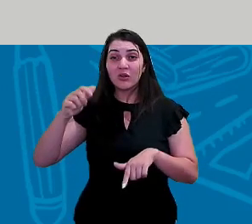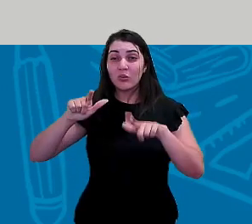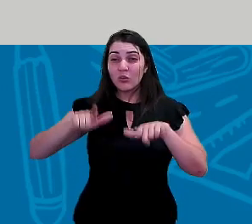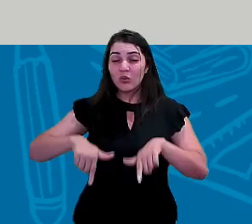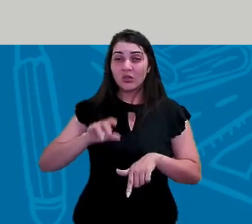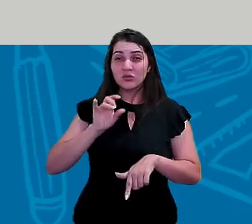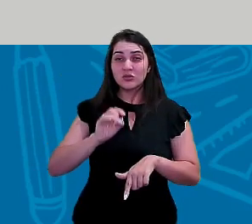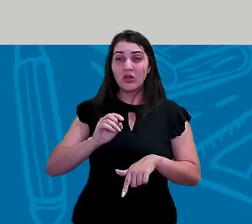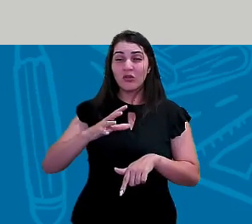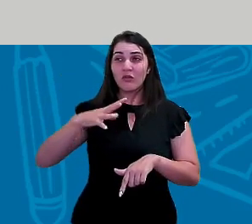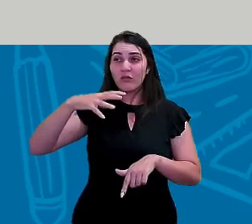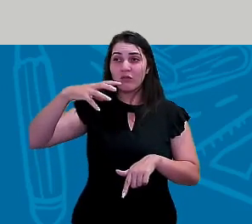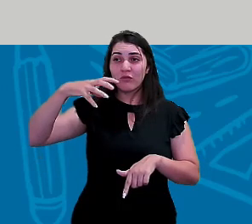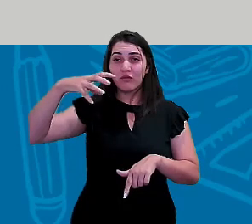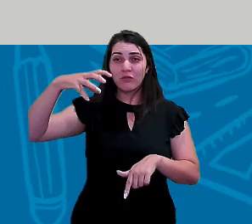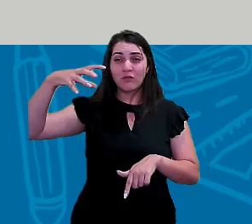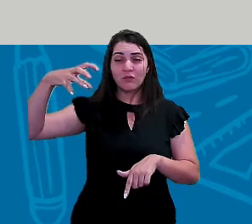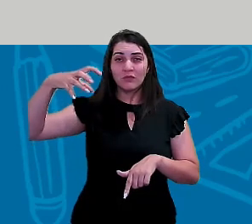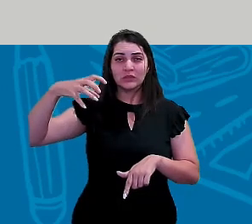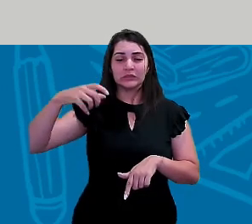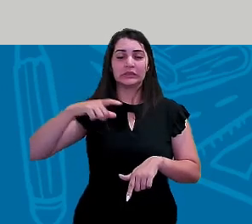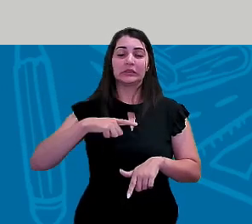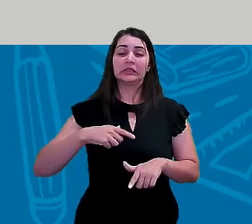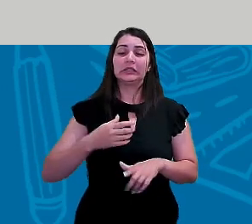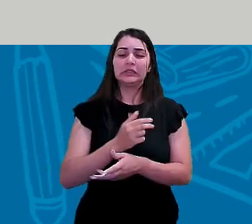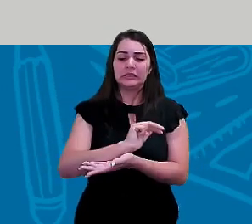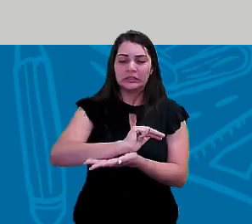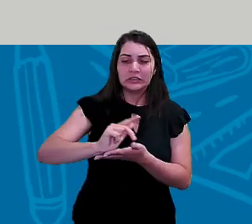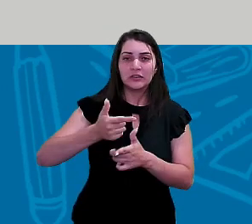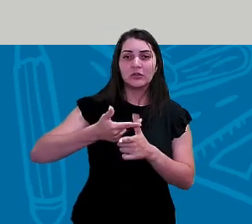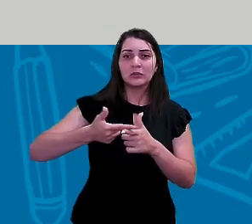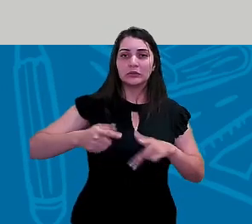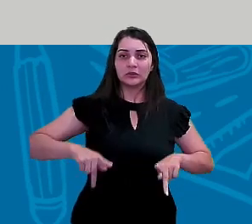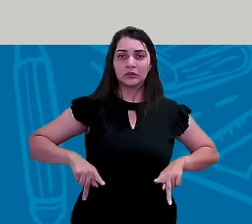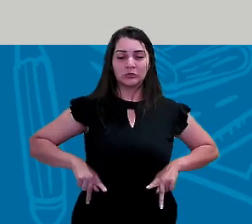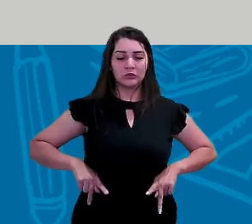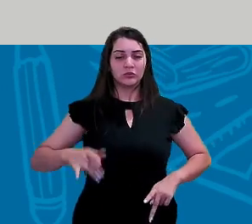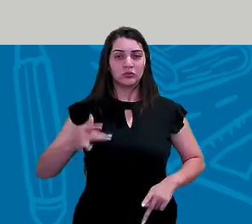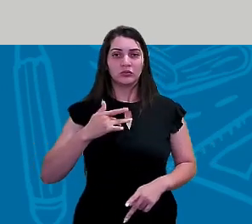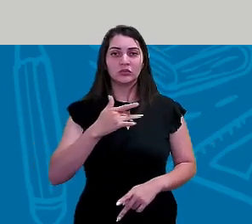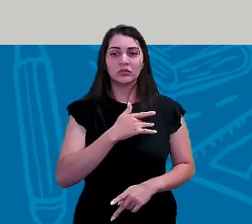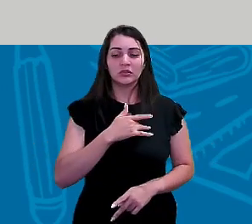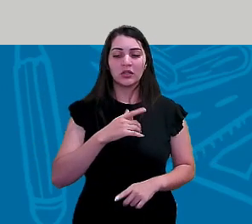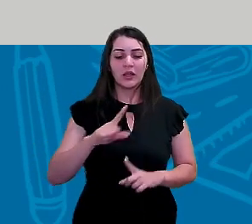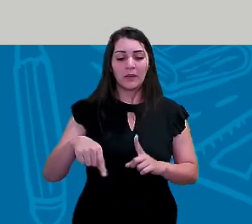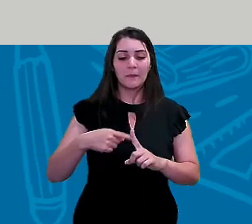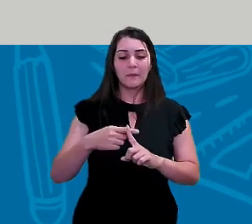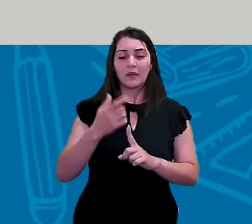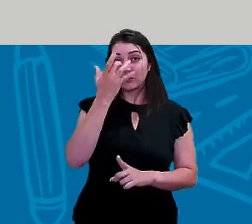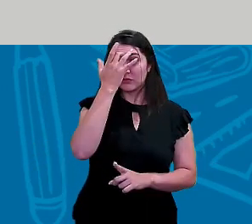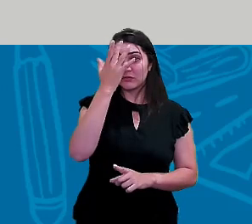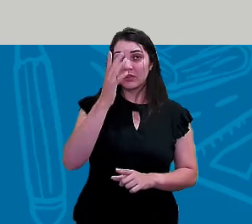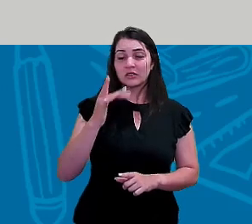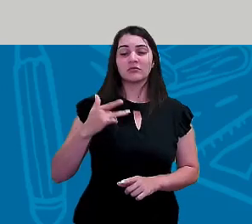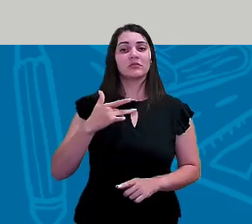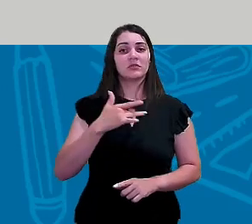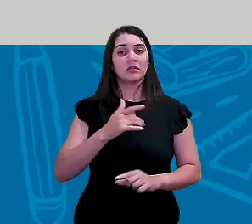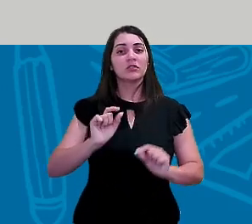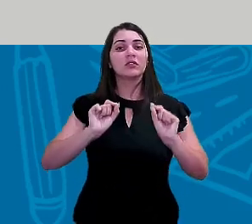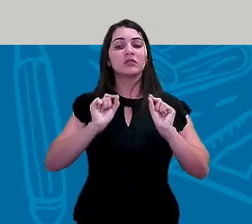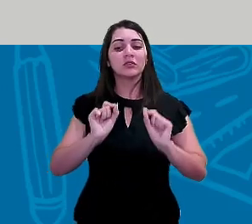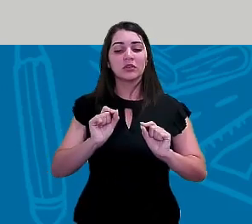bem? Primeiro você vai ter logo vários problemas pulmonares, não é, de saúde. Então é mais fácil, é mais viável, é mais